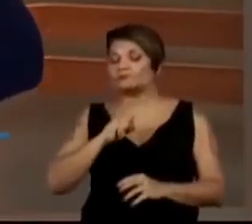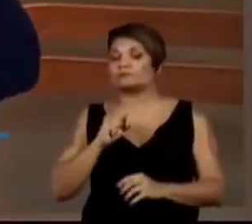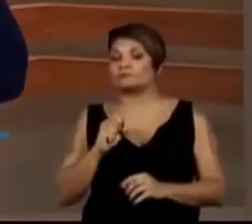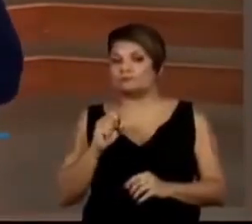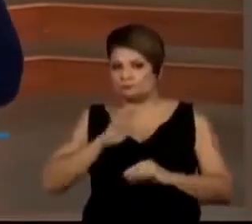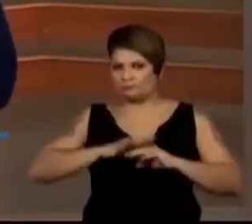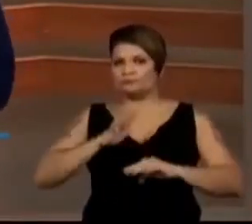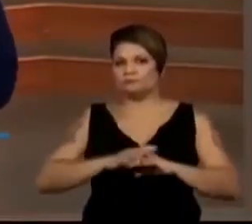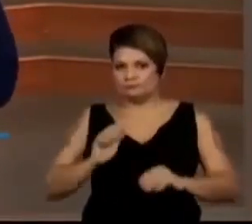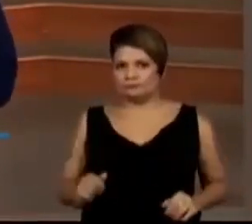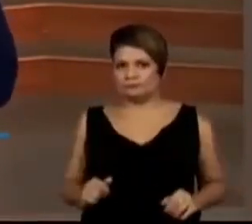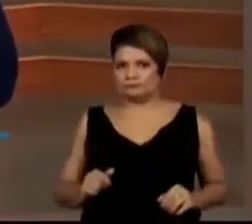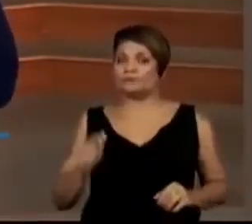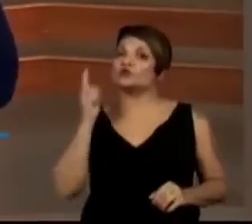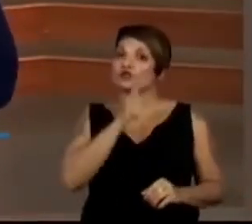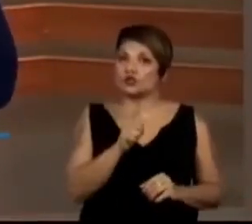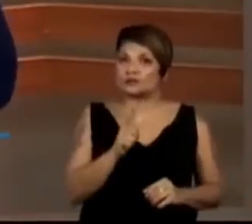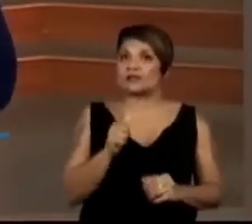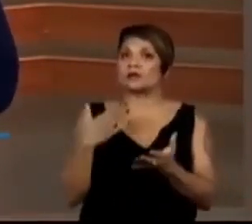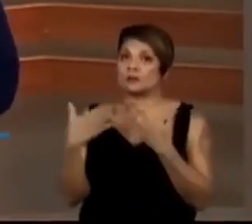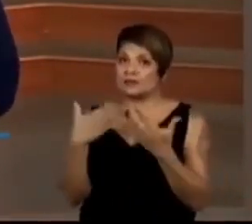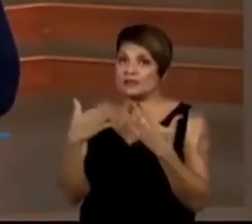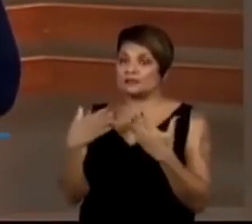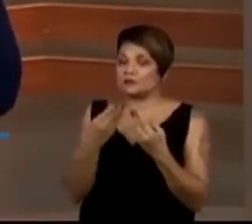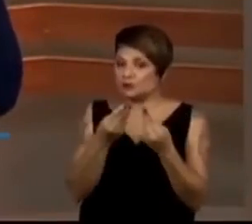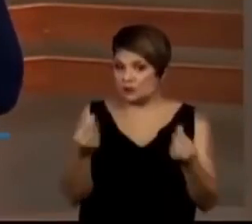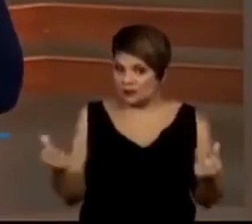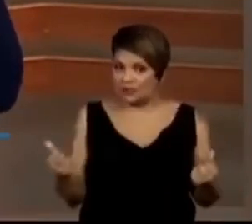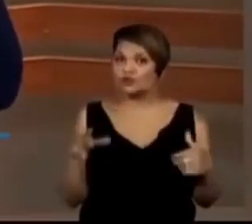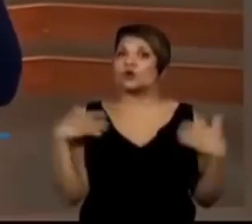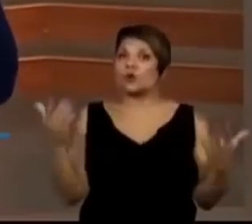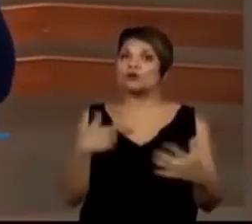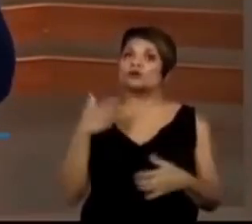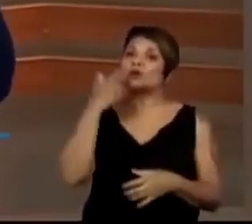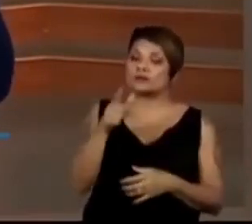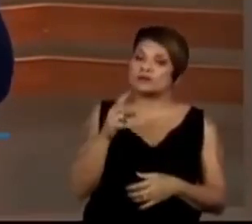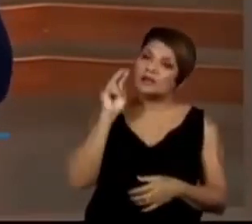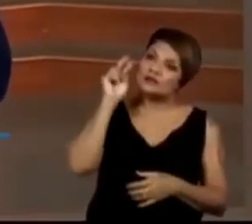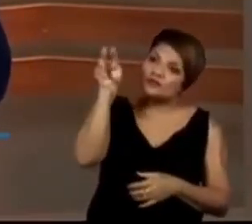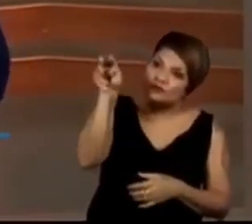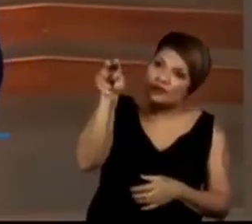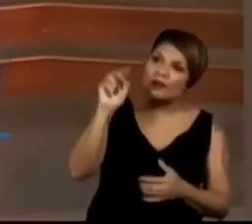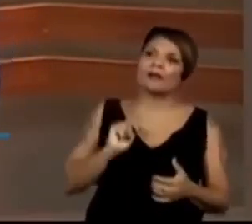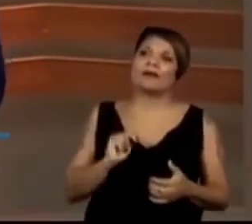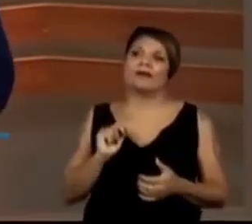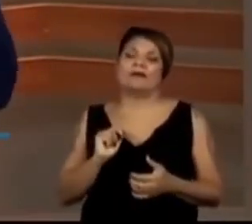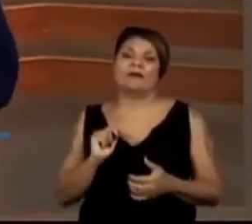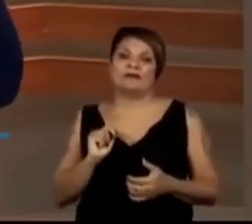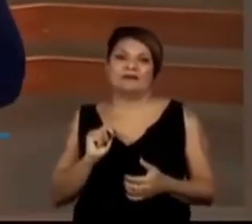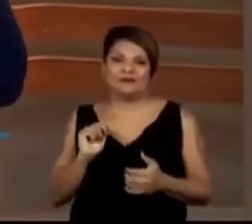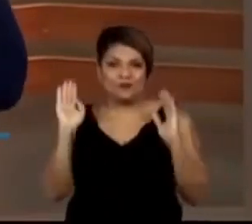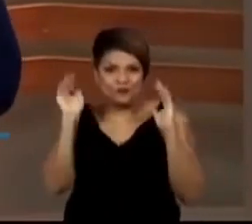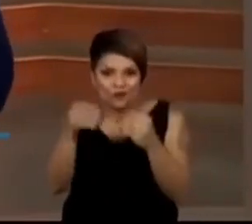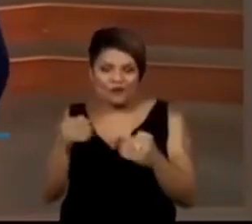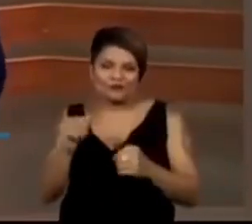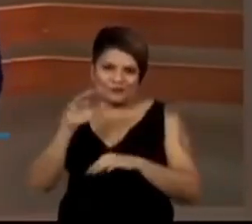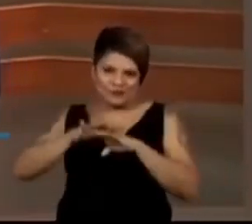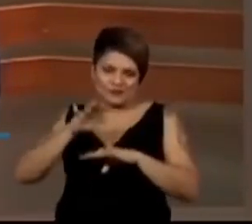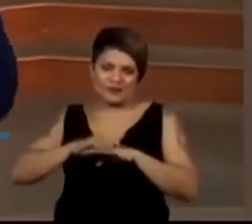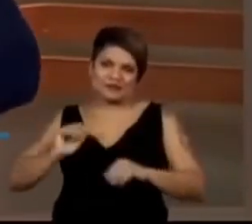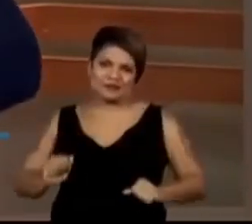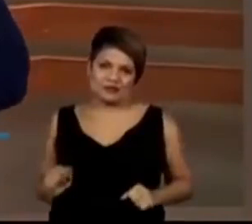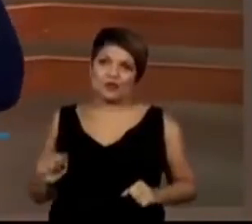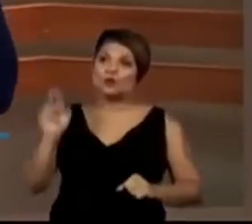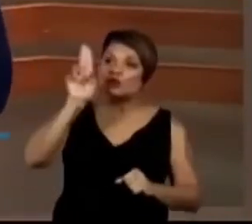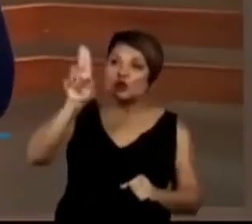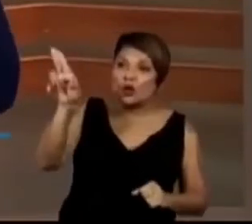E a gente consegue trazer uma interação de qualidade quando a gente consegue ver o foco no chat da matemática, poder ver o